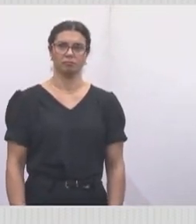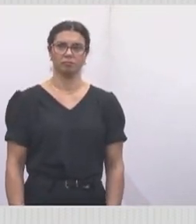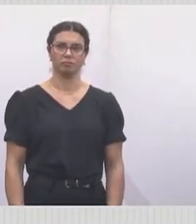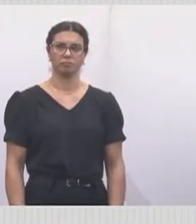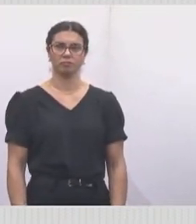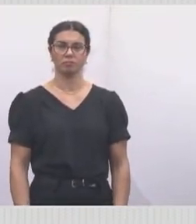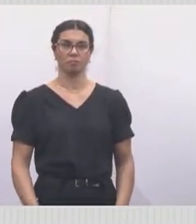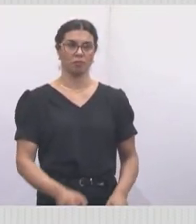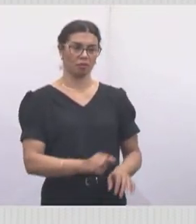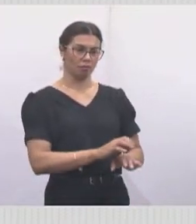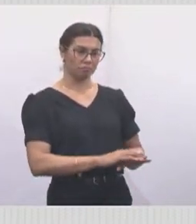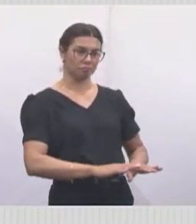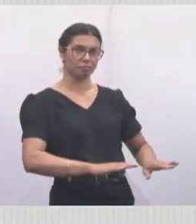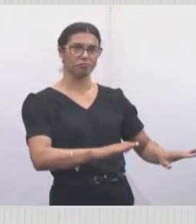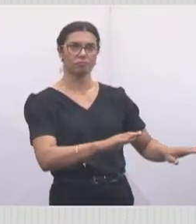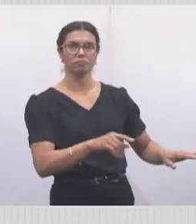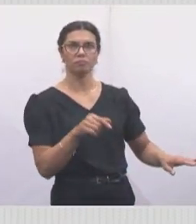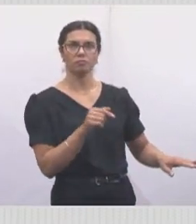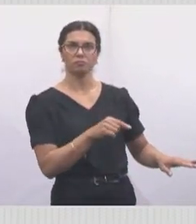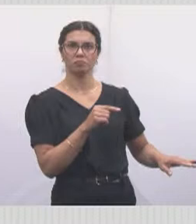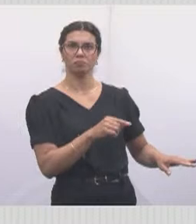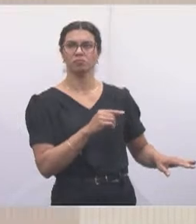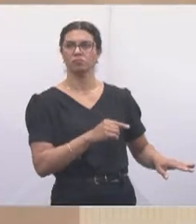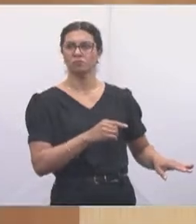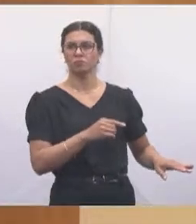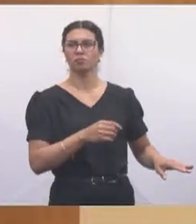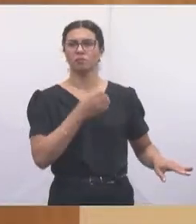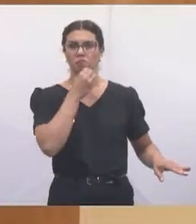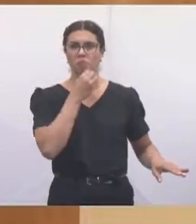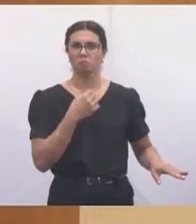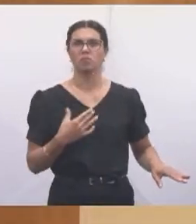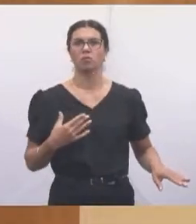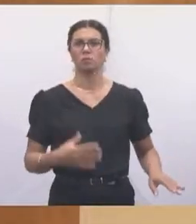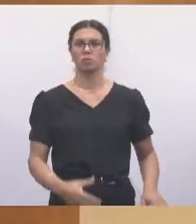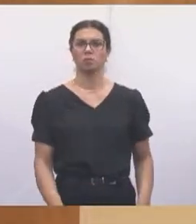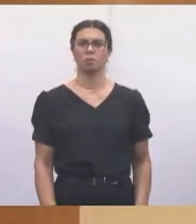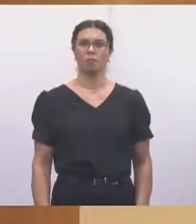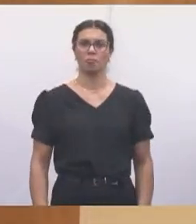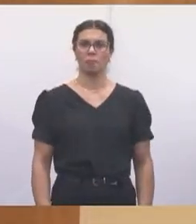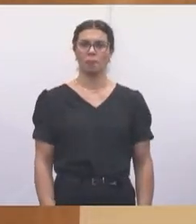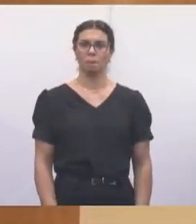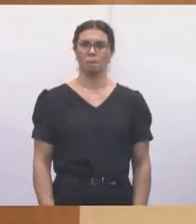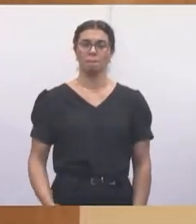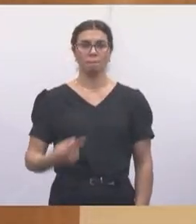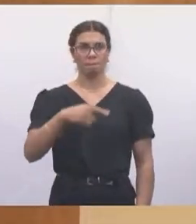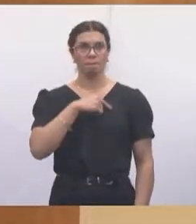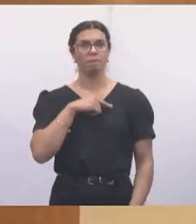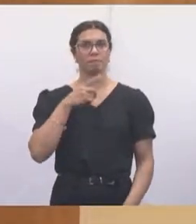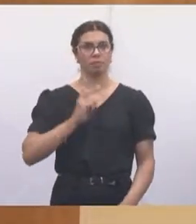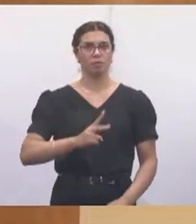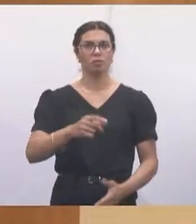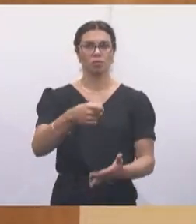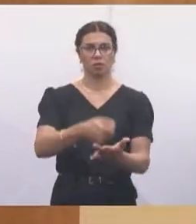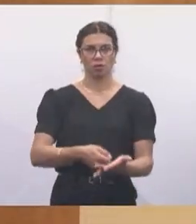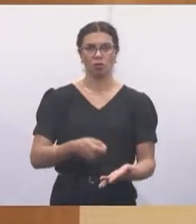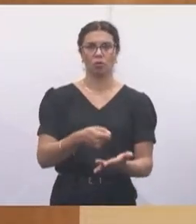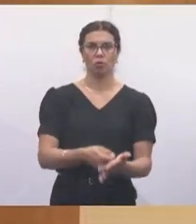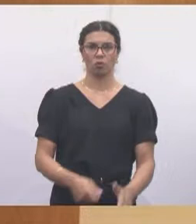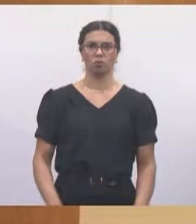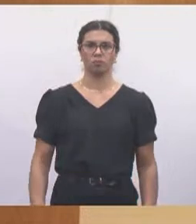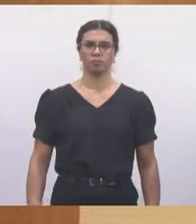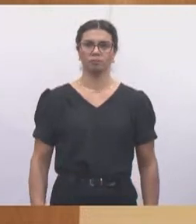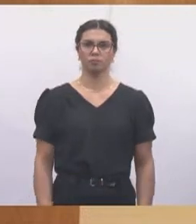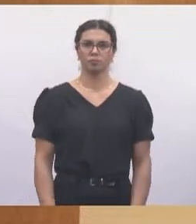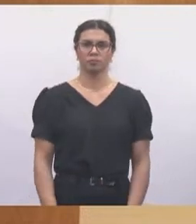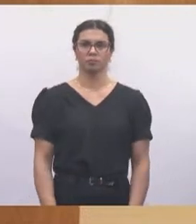Está aí, né, calçada feita para os moradores ali do Parque do Sino utilizar, né, e a gente vai continuar cobrando. Próxima foto, por favor.